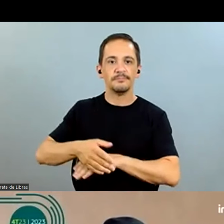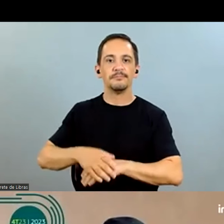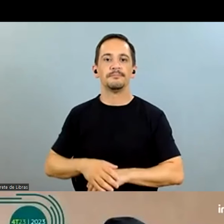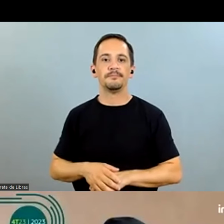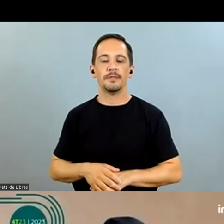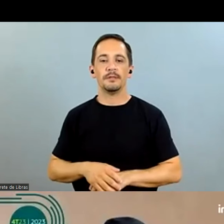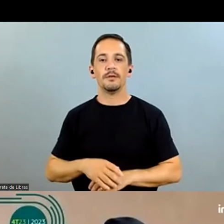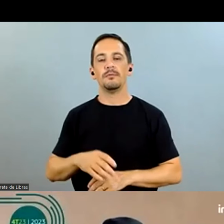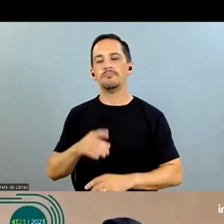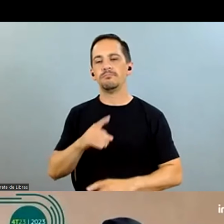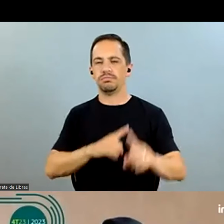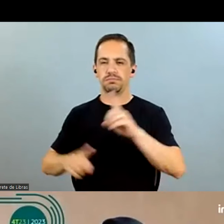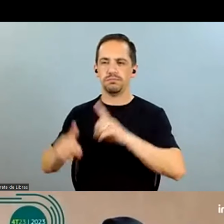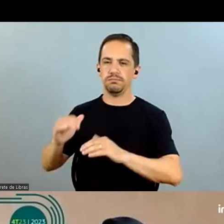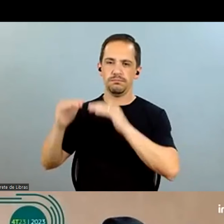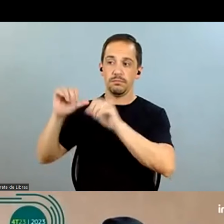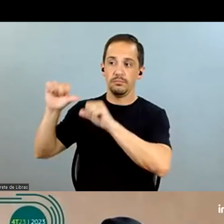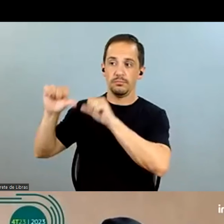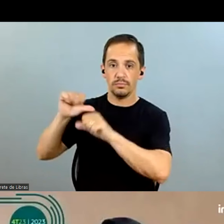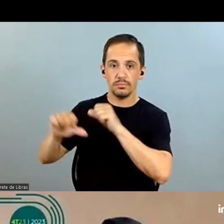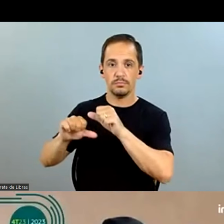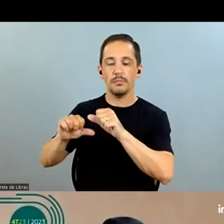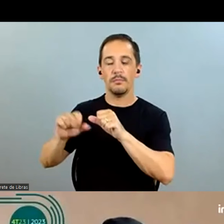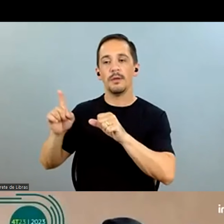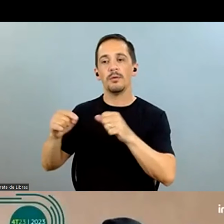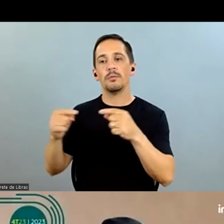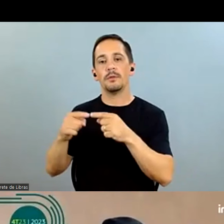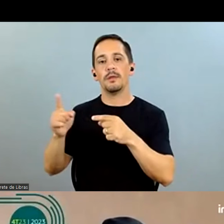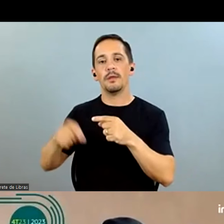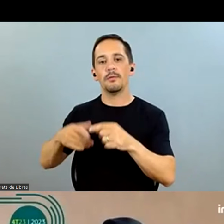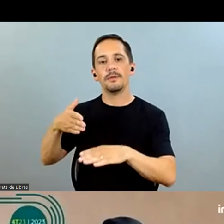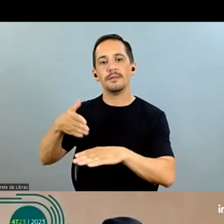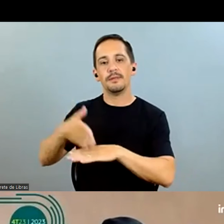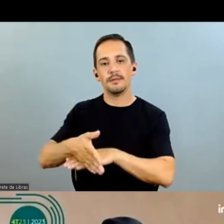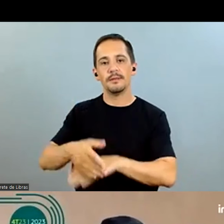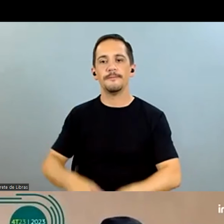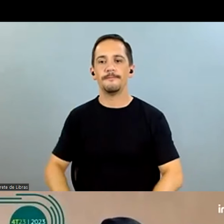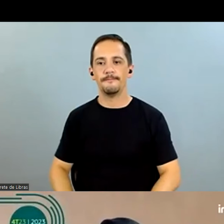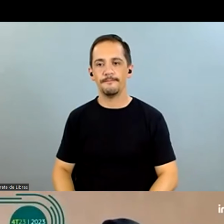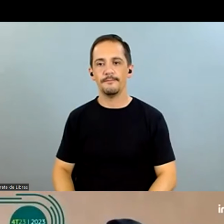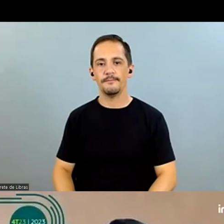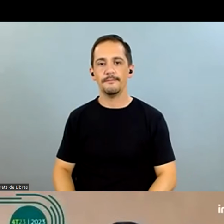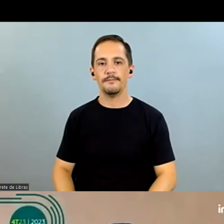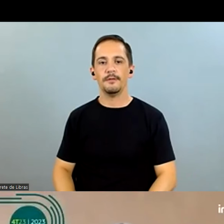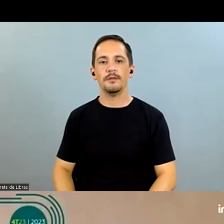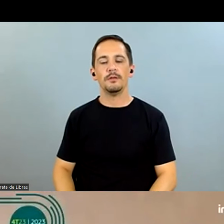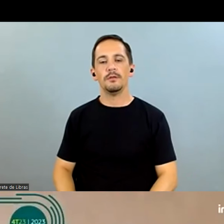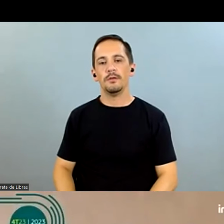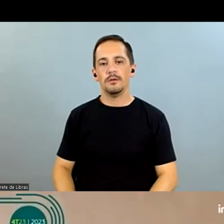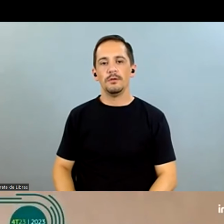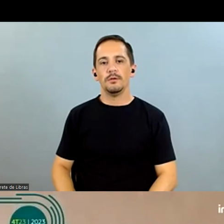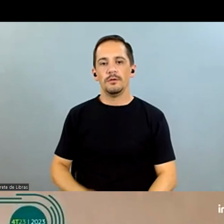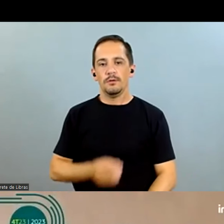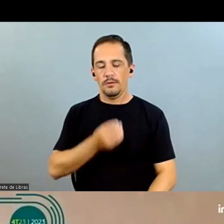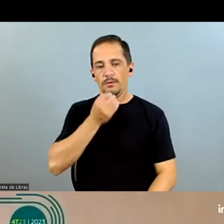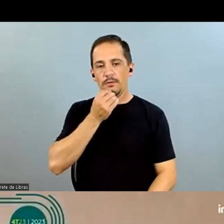empresa mas ele foi um follow-on que que que nós realizamos é evidente que que num próximo ciclo de